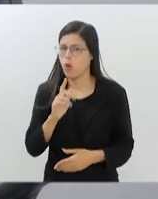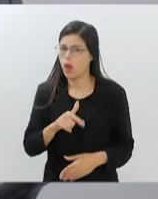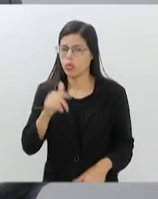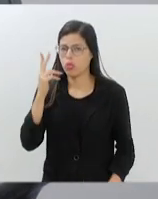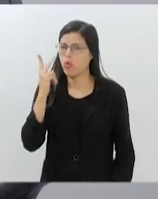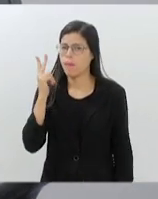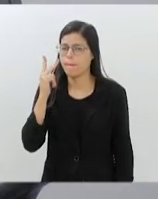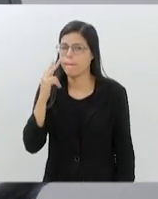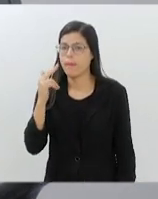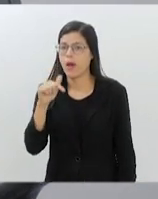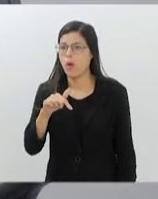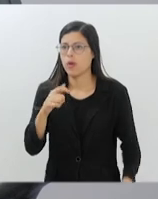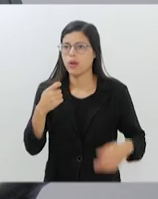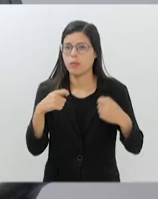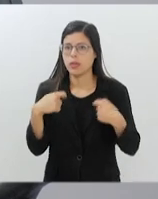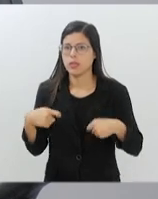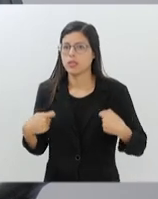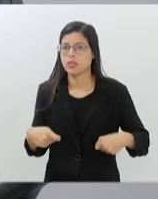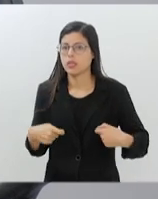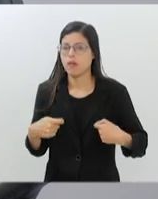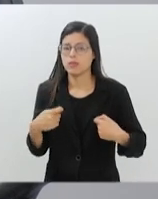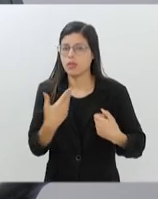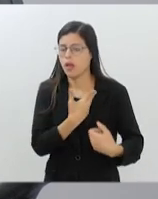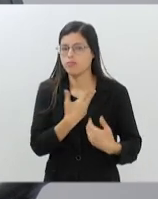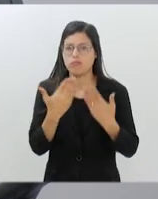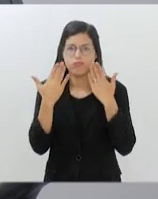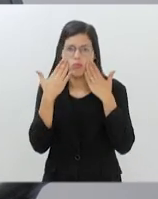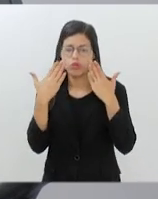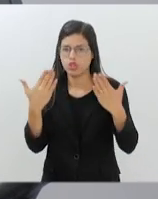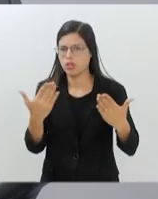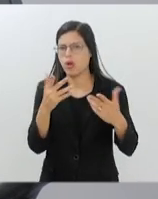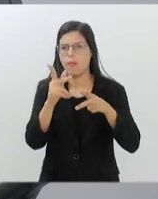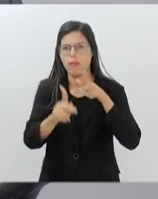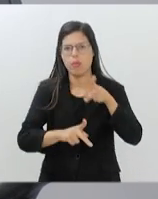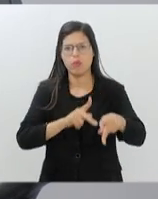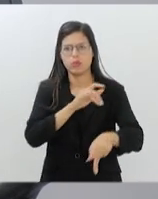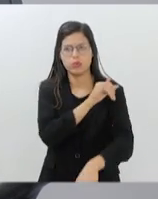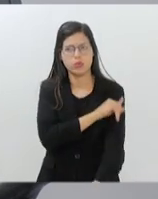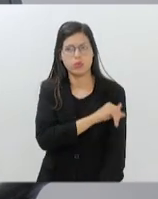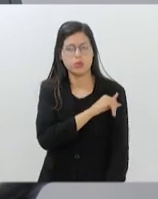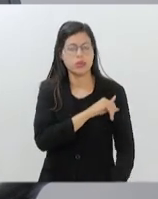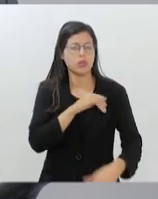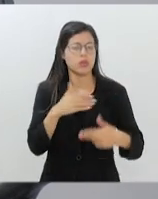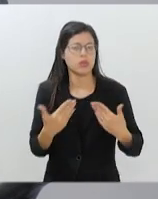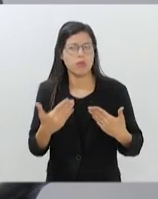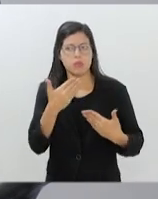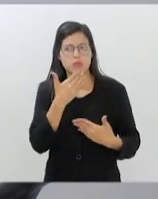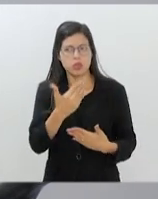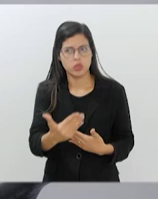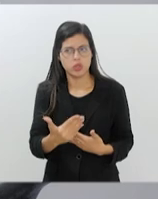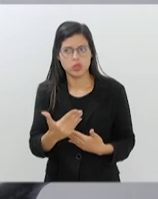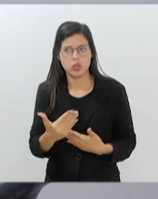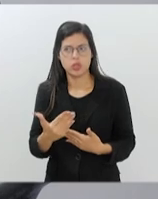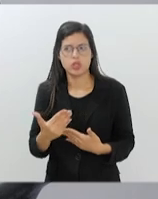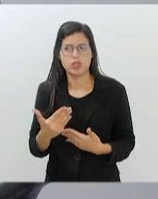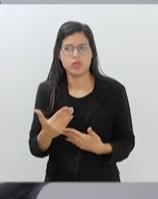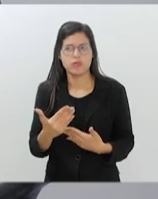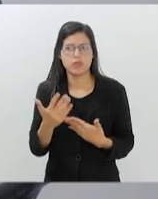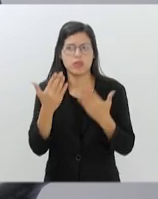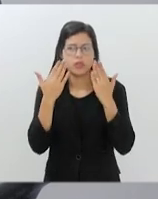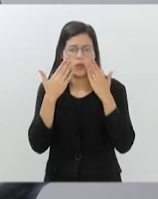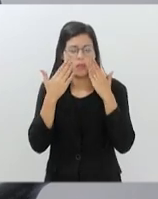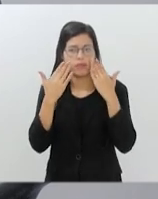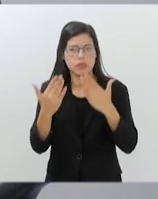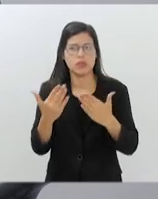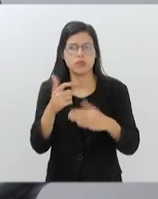deveria estar aberto a toda a população do Rio de Janeiro então solicitar que o Senhor nos apresente nesse momento que a gente tá com sistema ligado